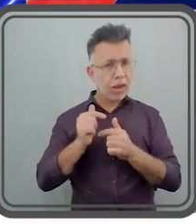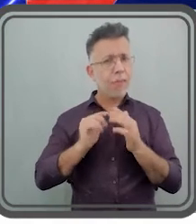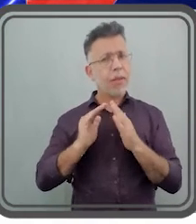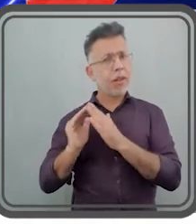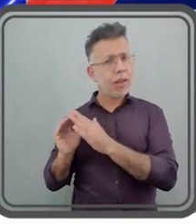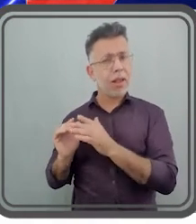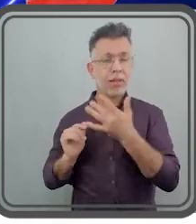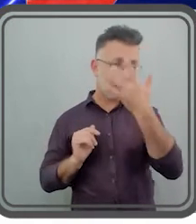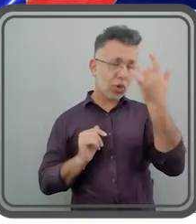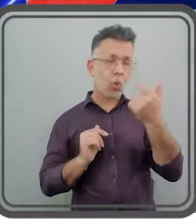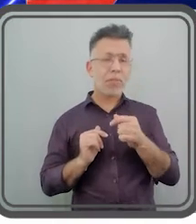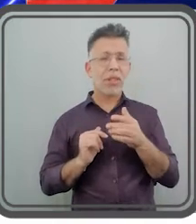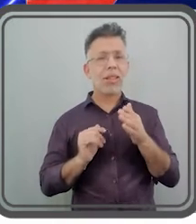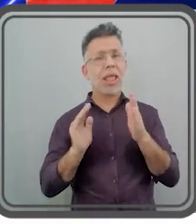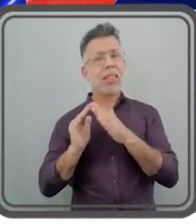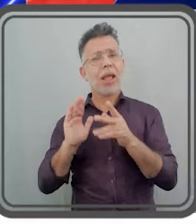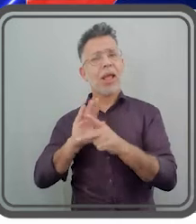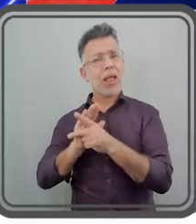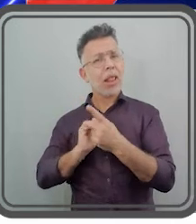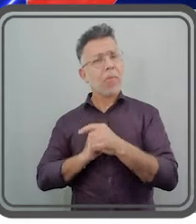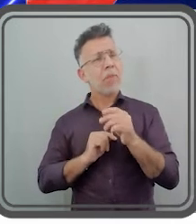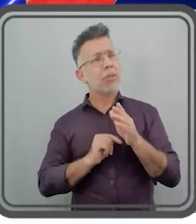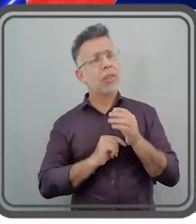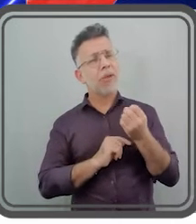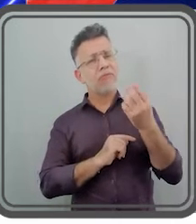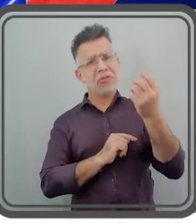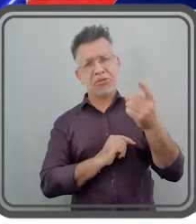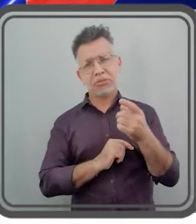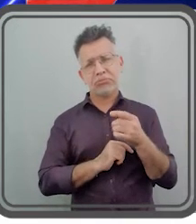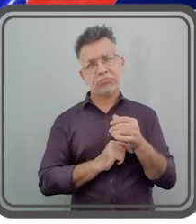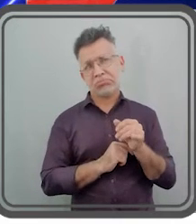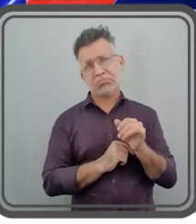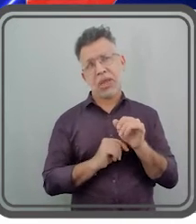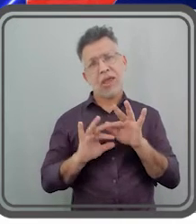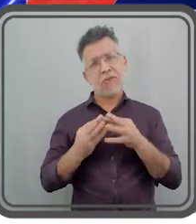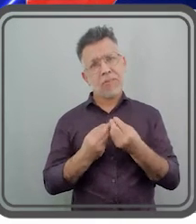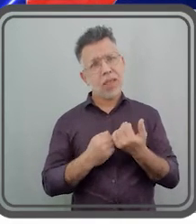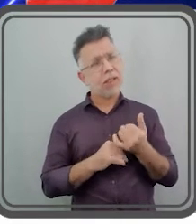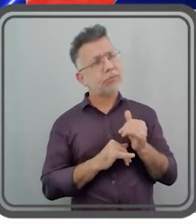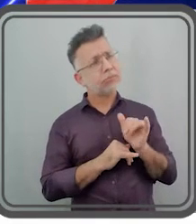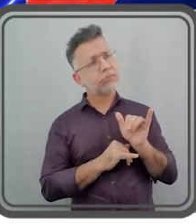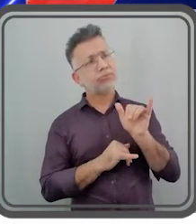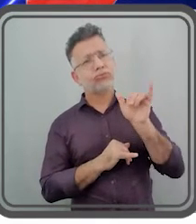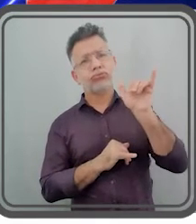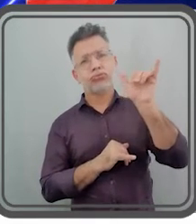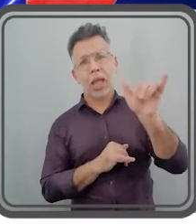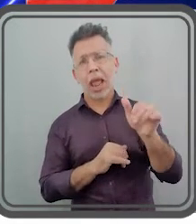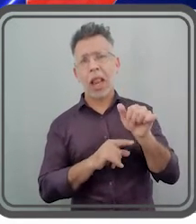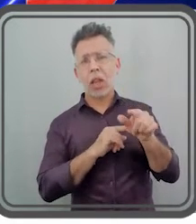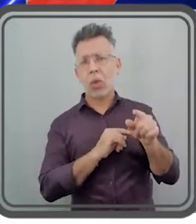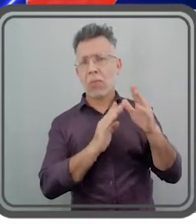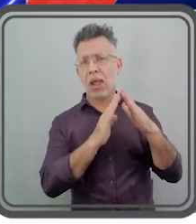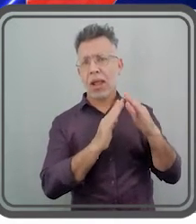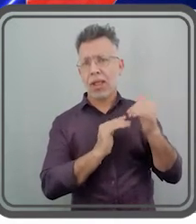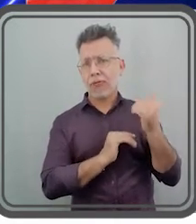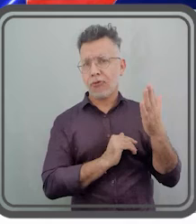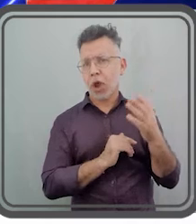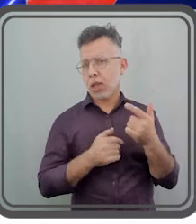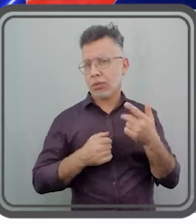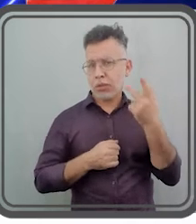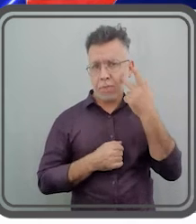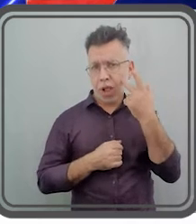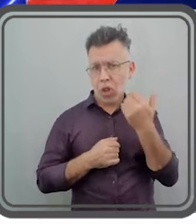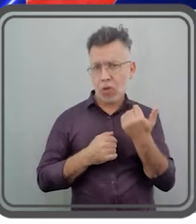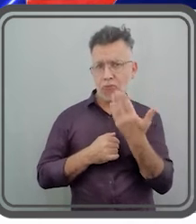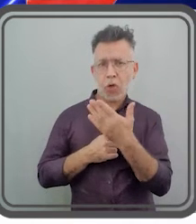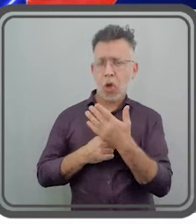trabalho de Ron mostra as pessoas apresentar nas casas delas trabalhando elas podem pegar a família né Pega a família Lula aluga uma casa fora de